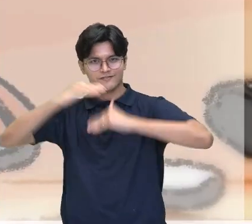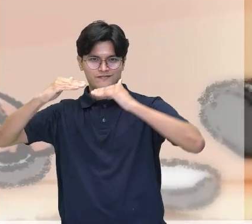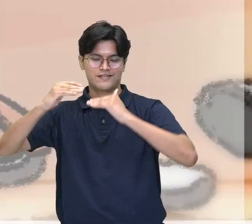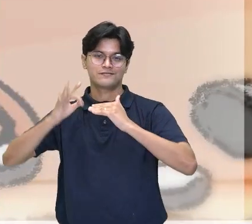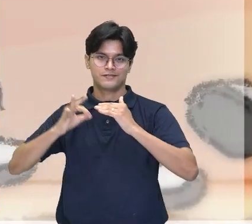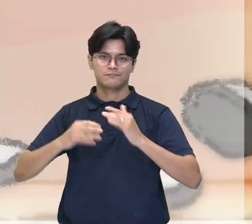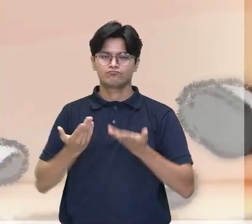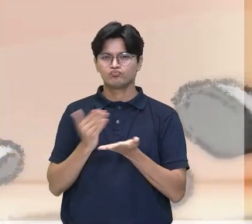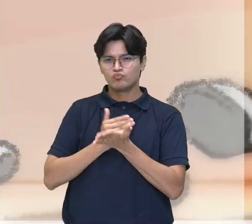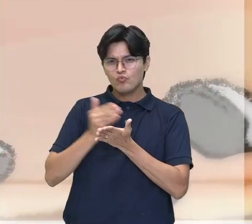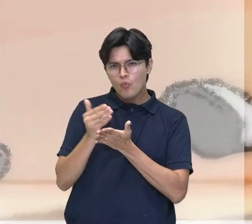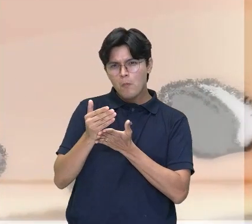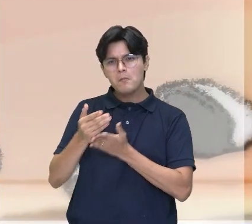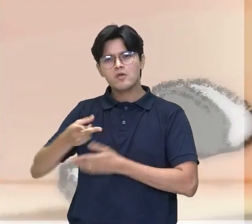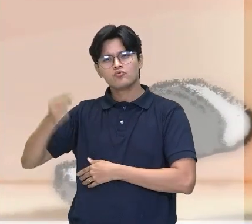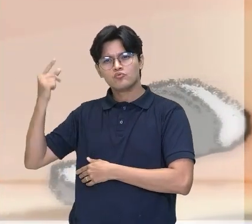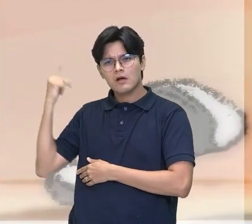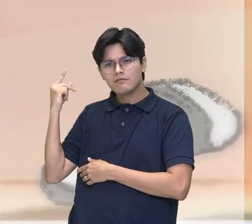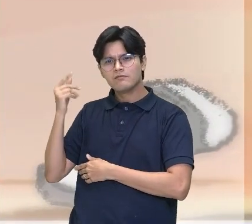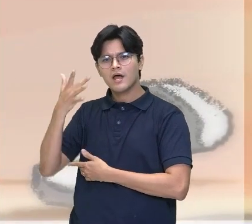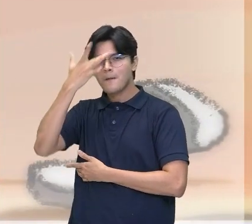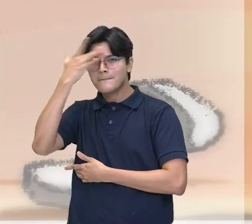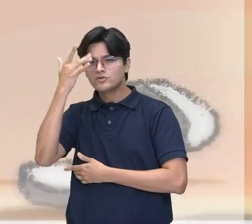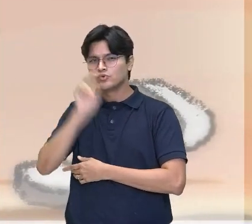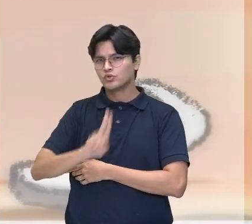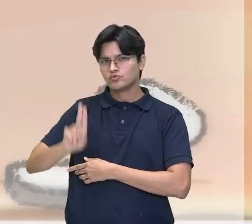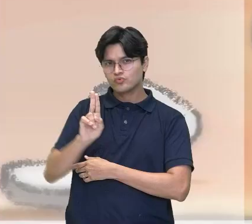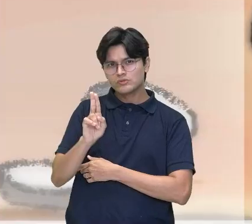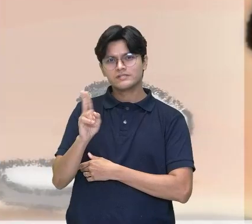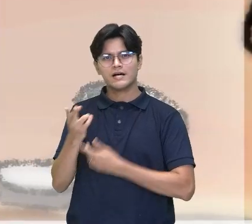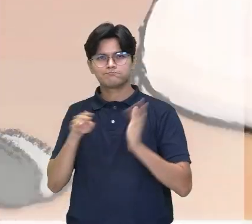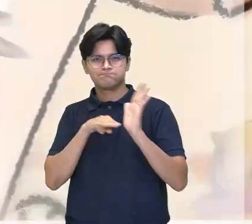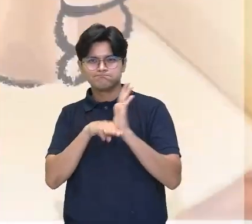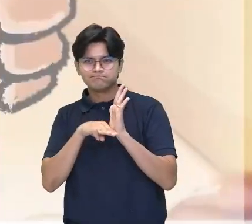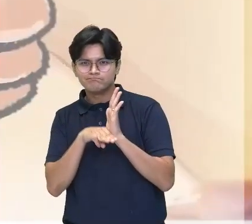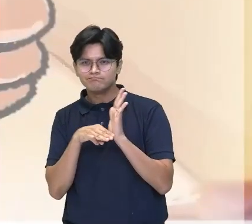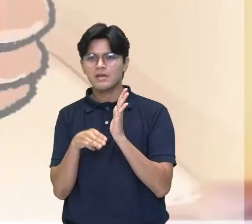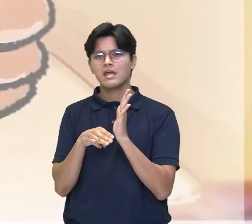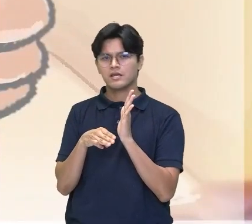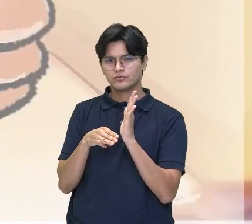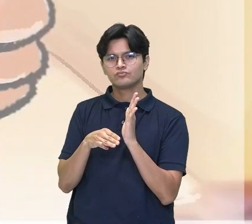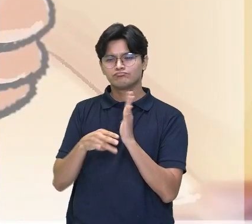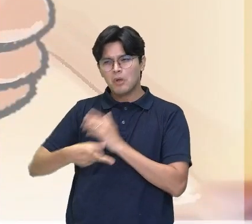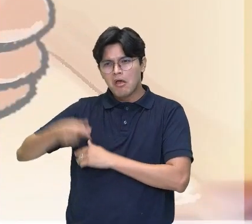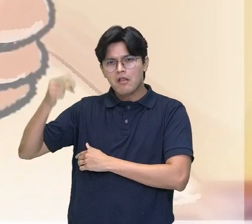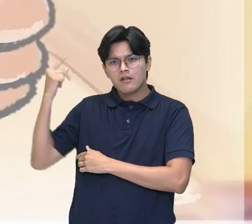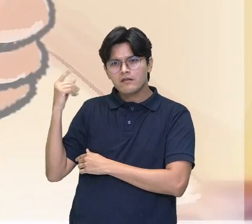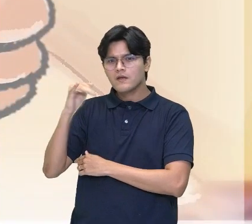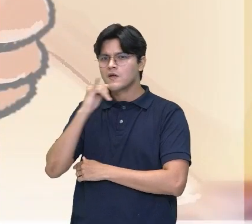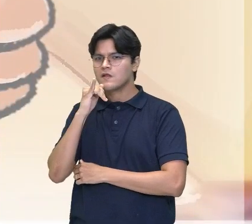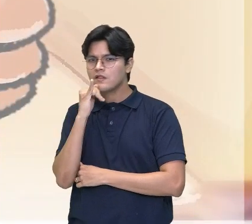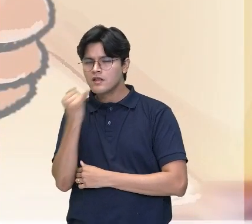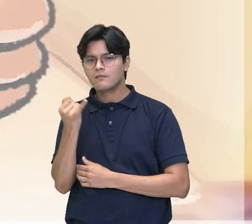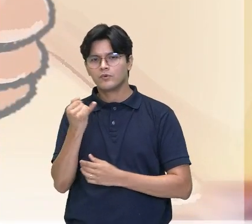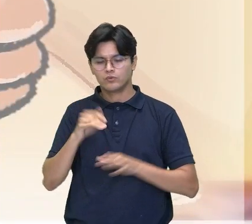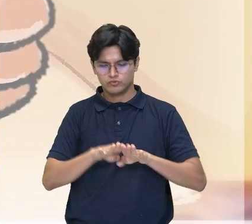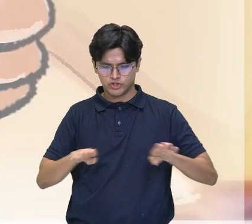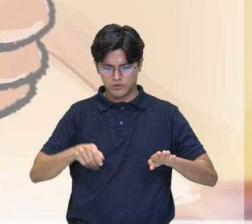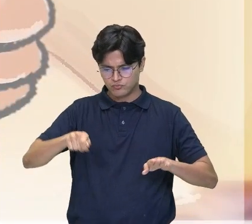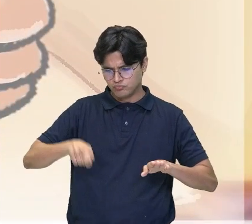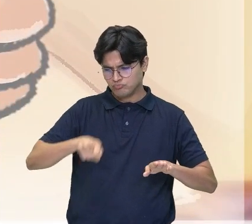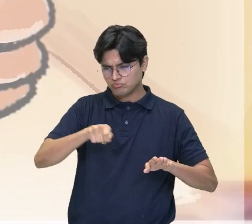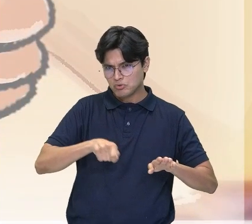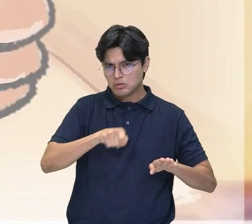No início, as pessoas usavam métodos primitivos, como pedras ou marcas na superfície, para contar